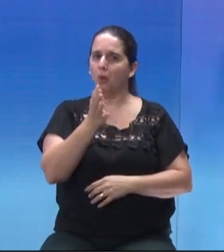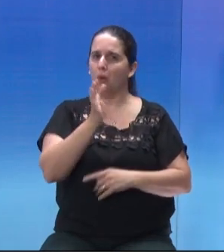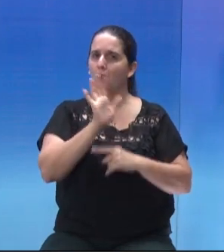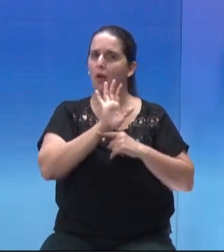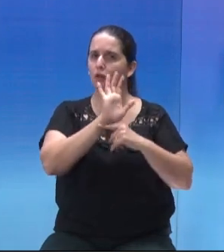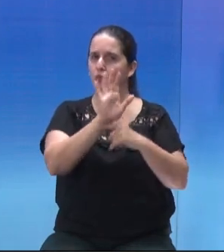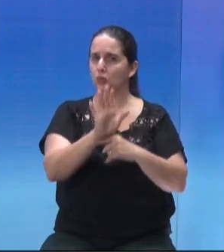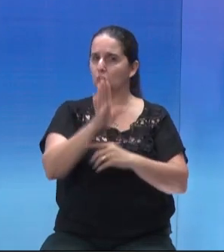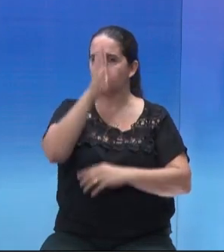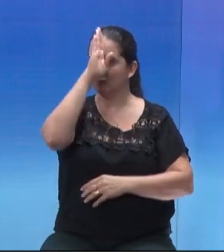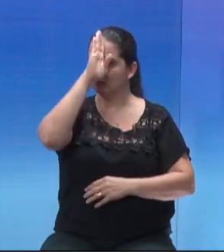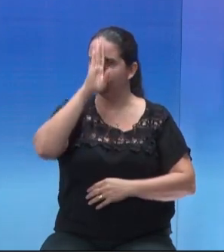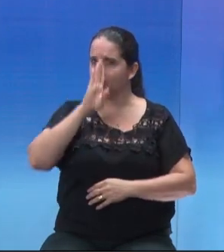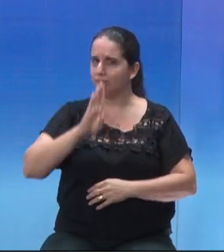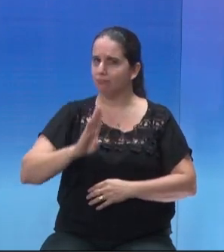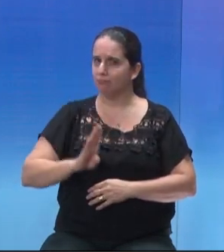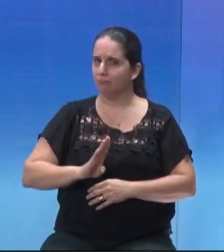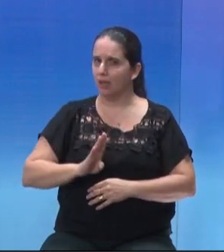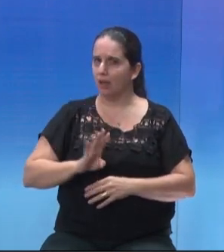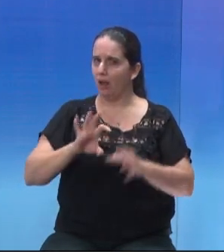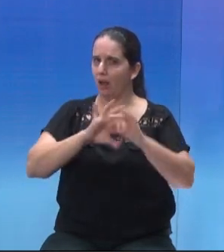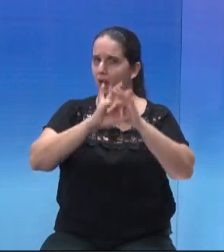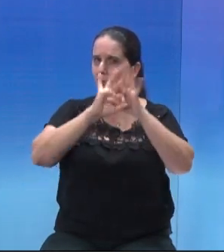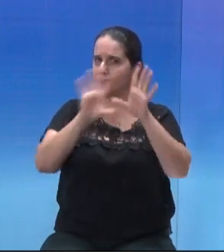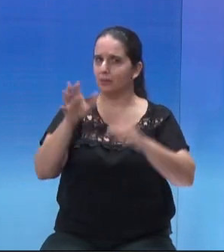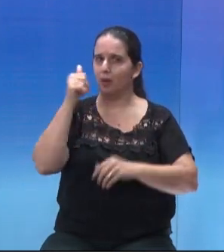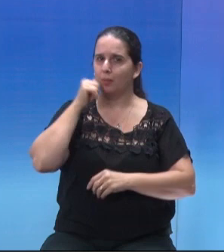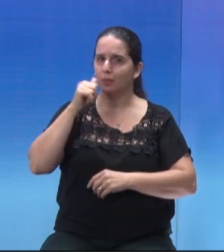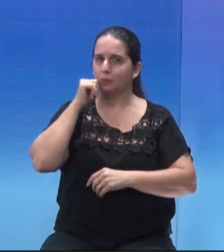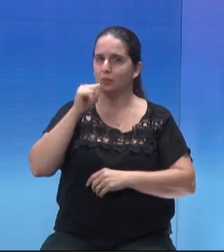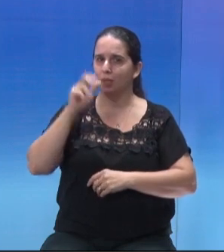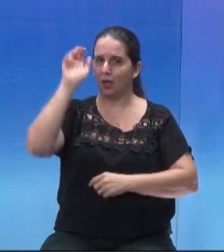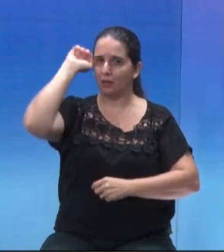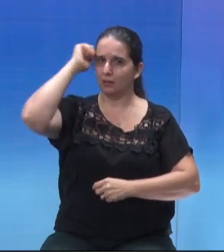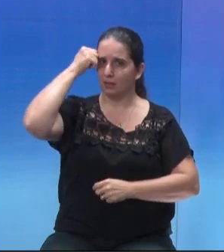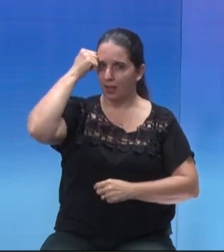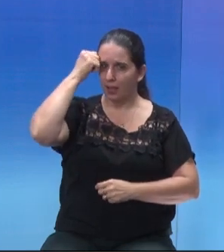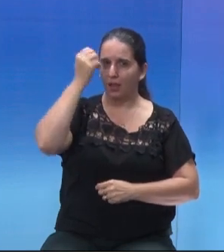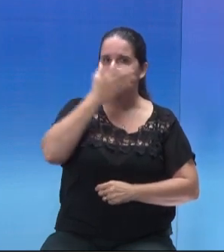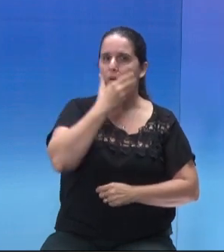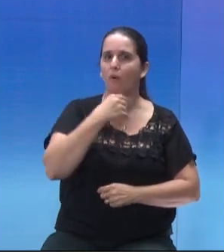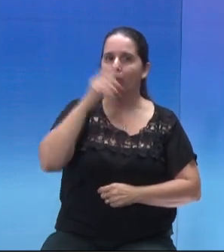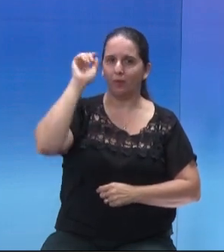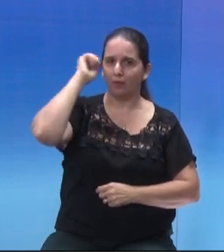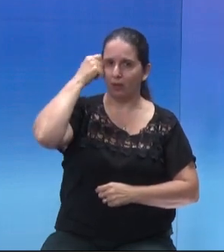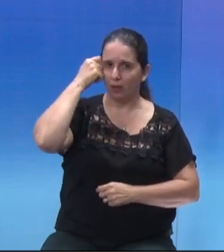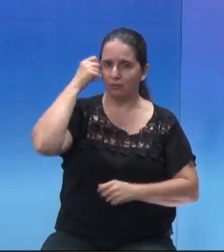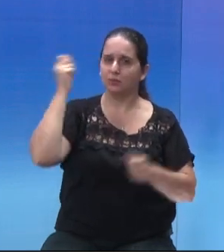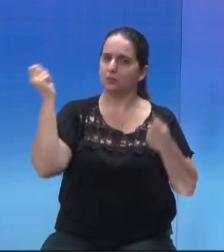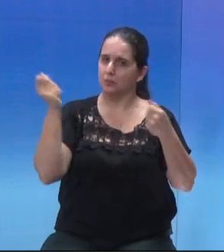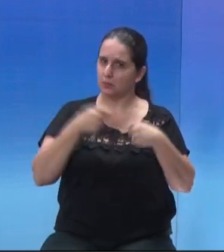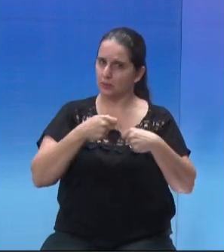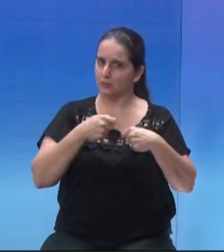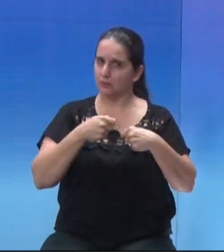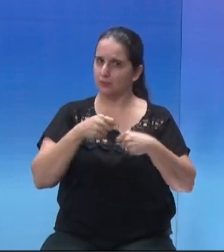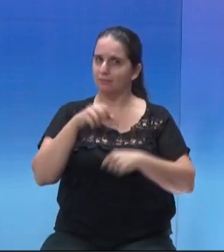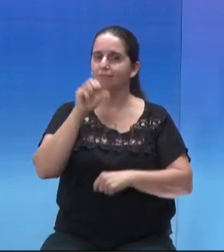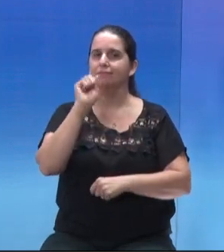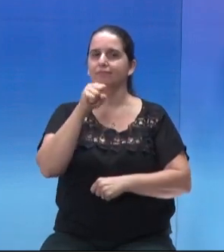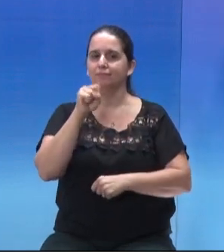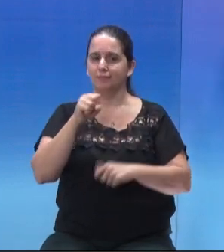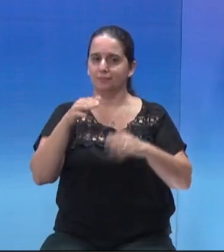de graça, gratuitamente, dê as alforrias para seus escravos, né? Será que isso é possível naquela época? Mas elas estão pedindo. Elas